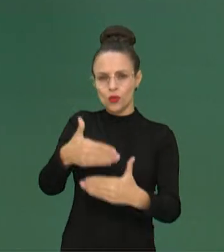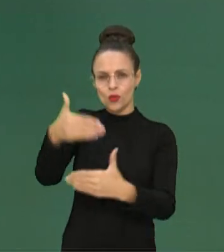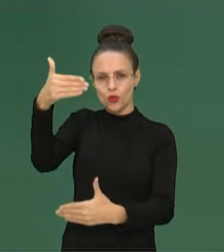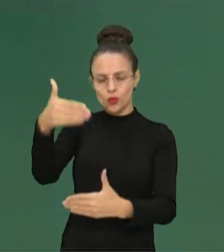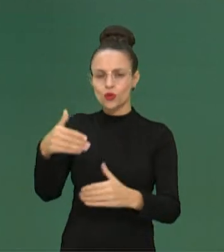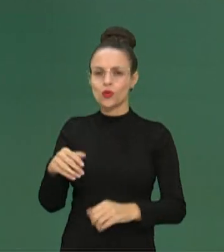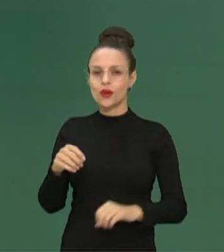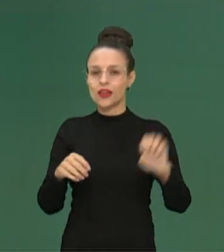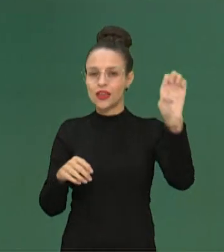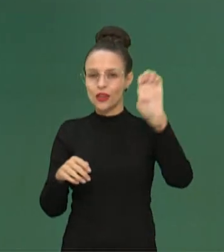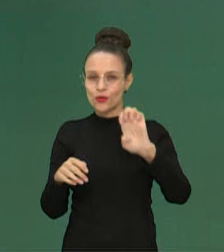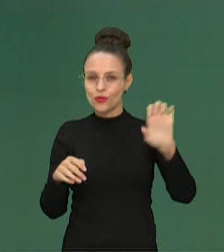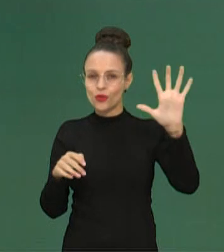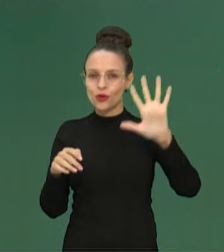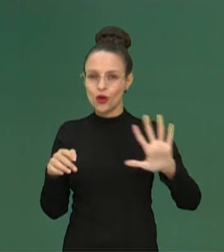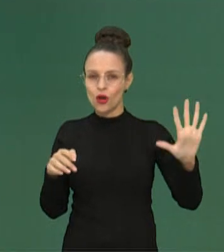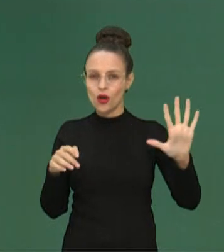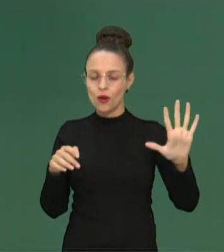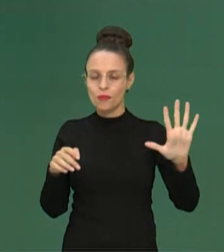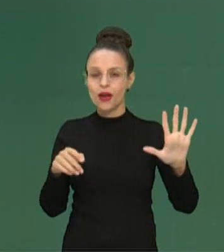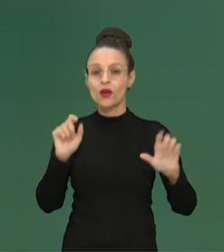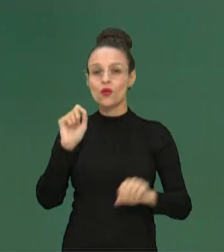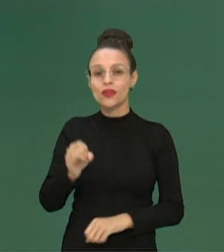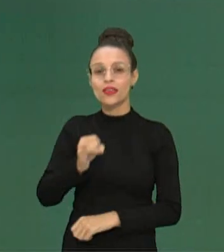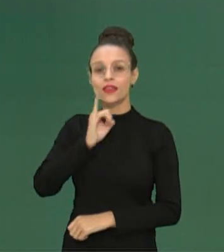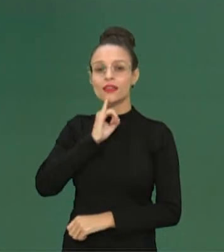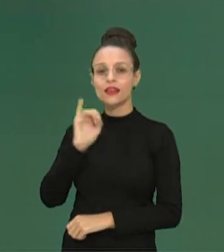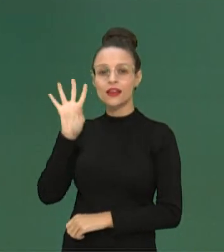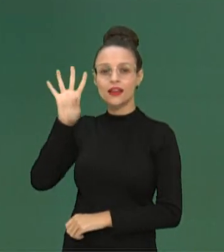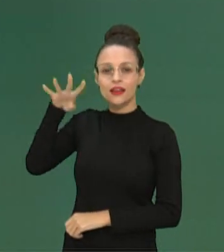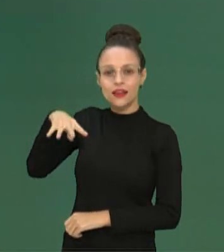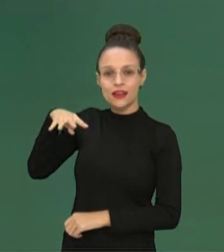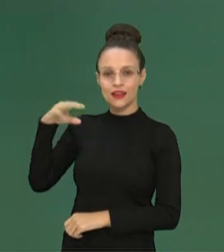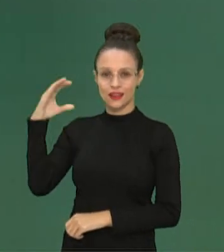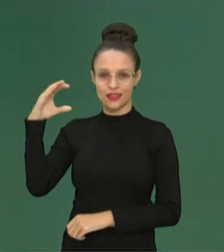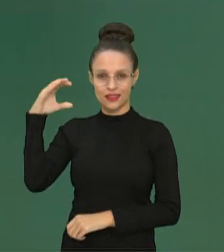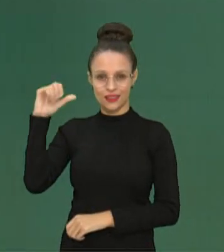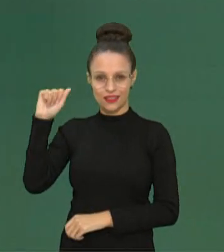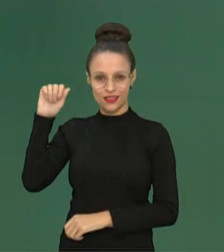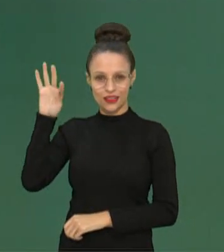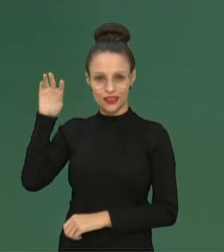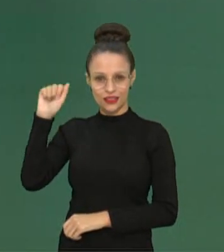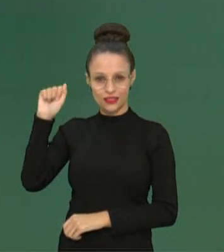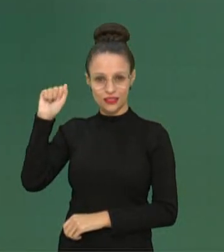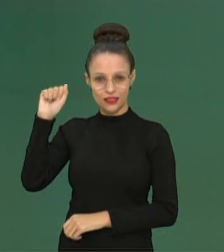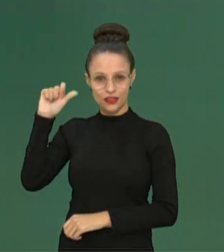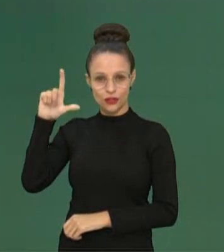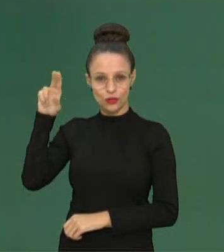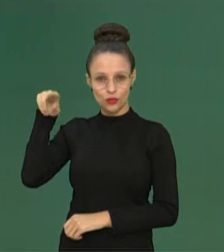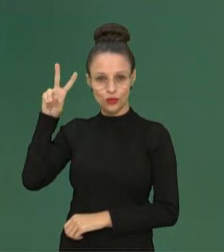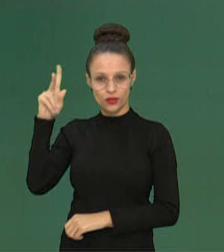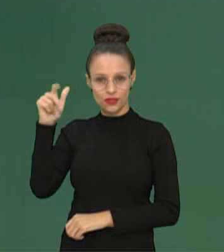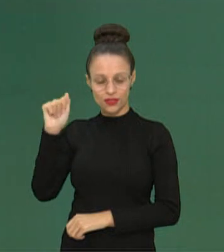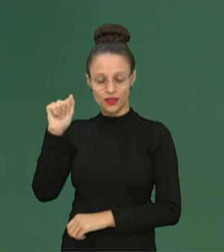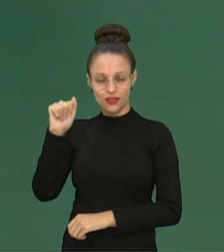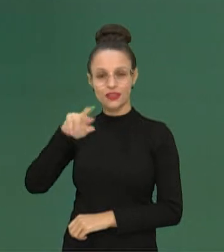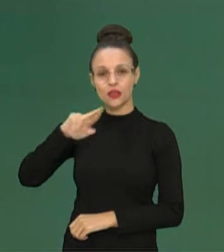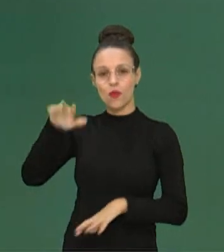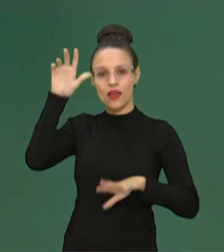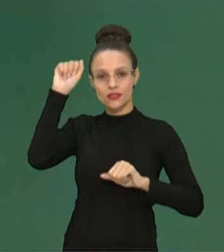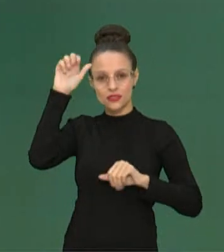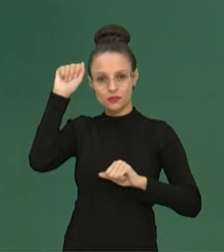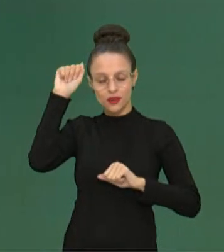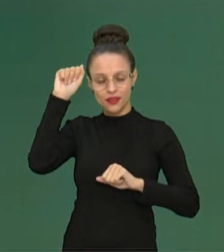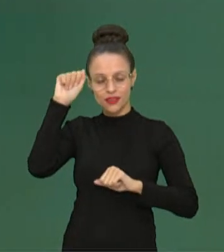da Europa, Catalunha não é a Espanha, traduzindo, é muito comum.